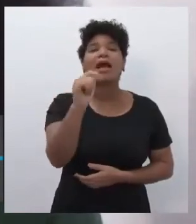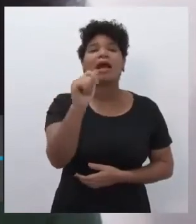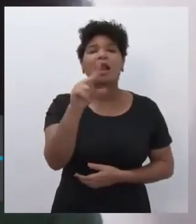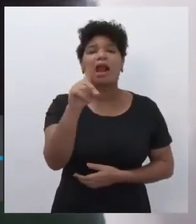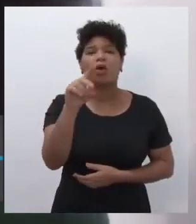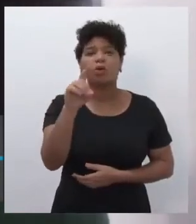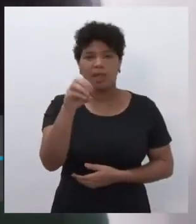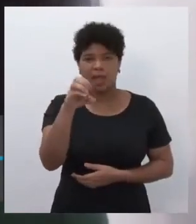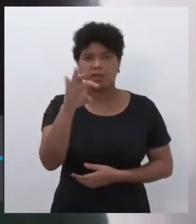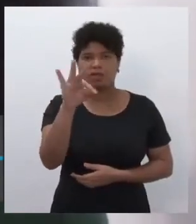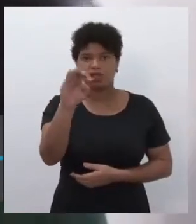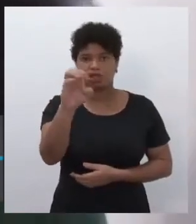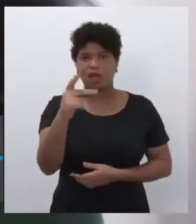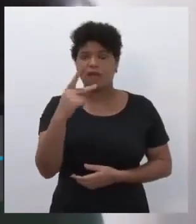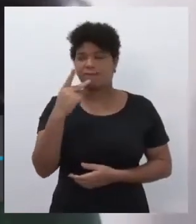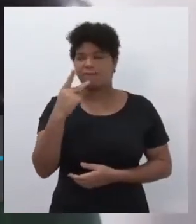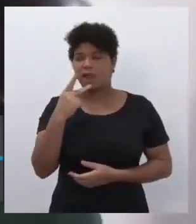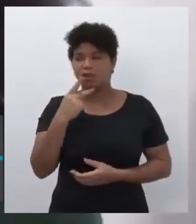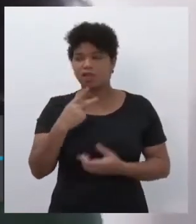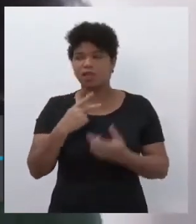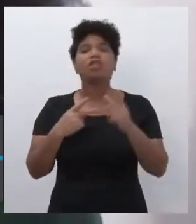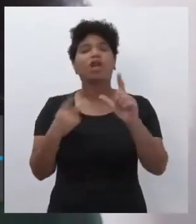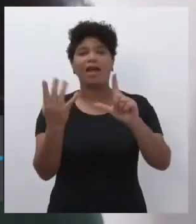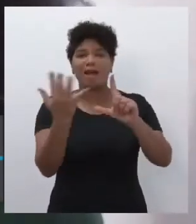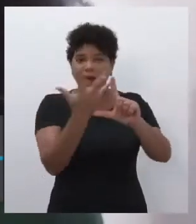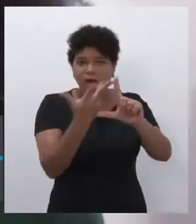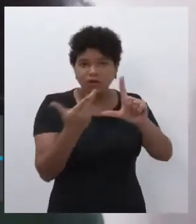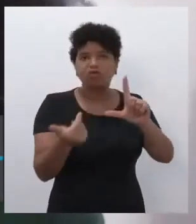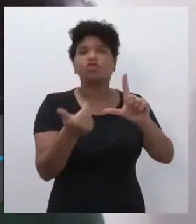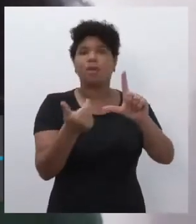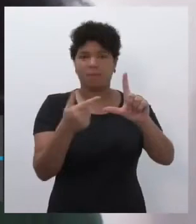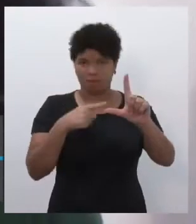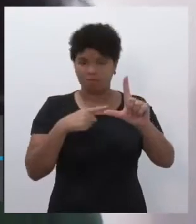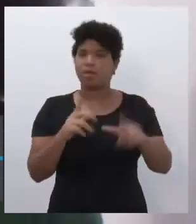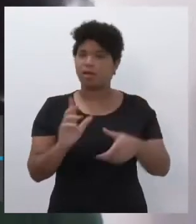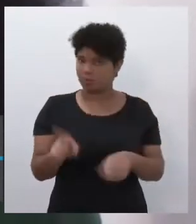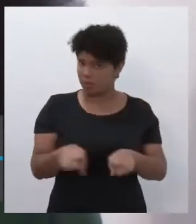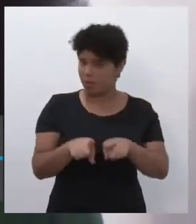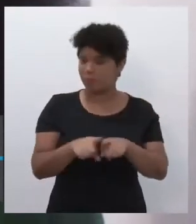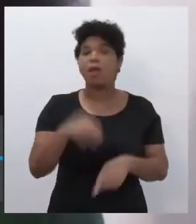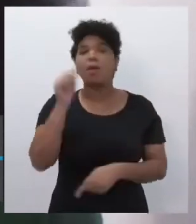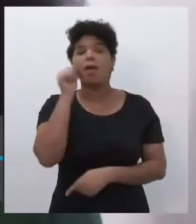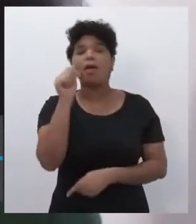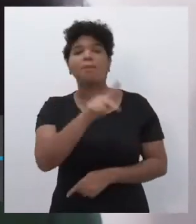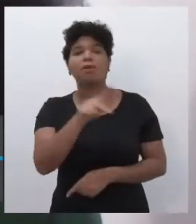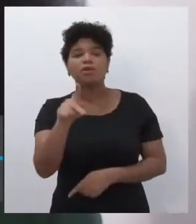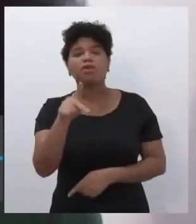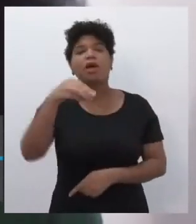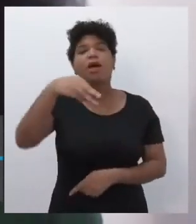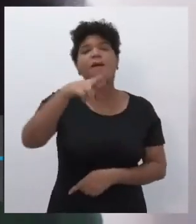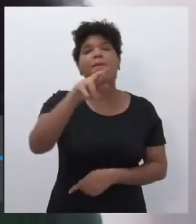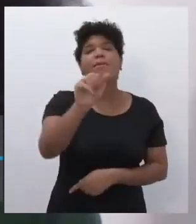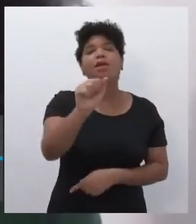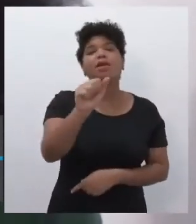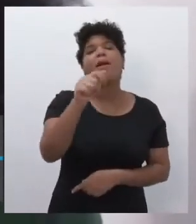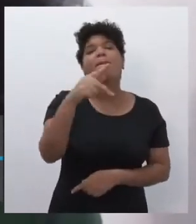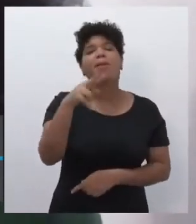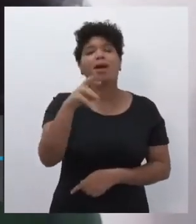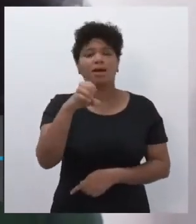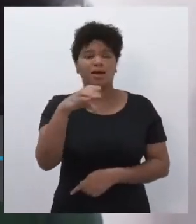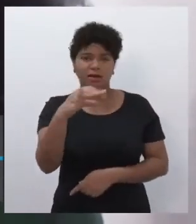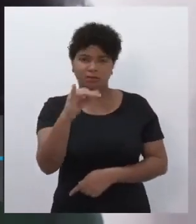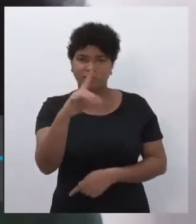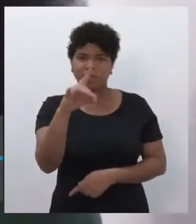professora Araci falou teatro, professora Maria Aparecida, poemas também, tirinhas, a